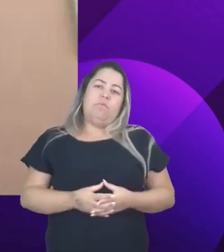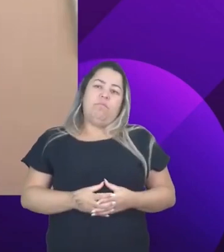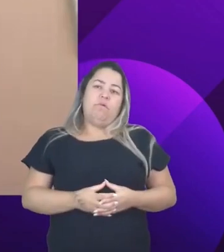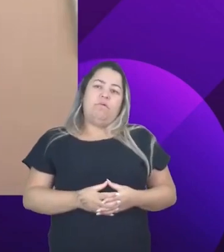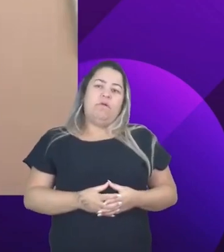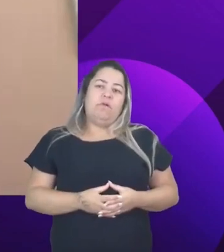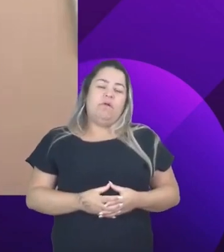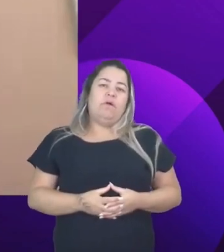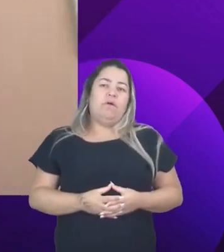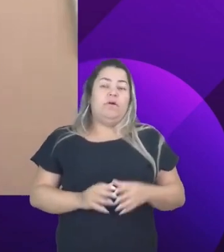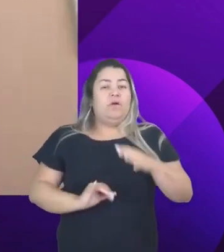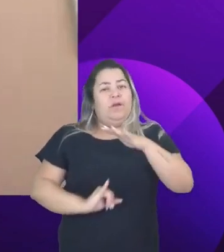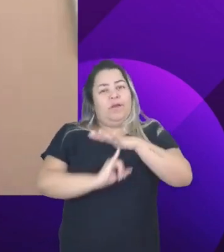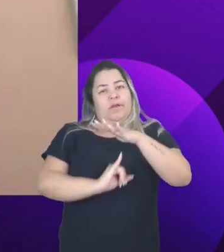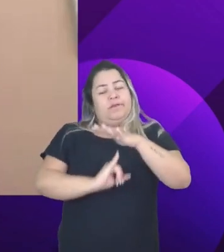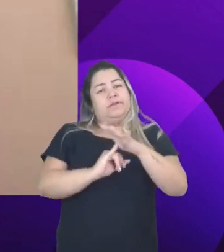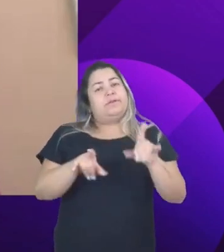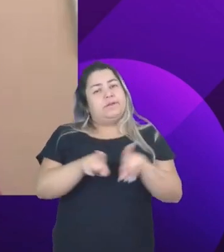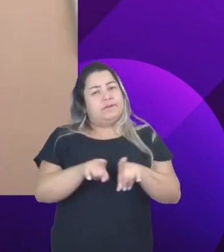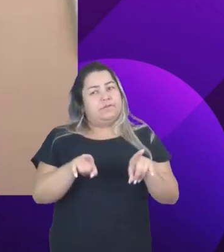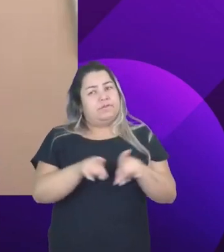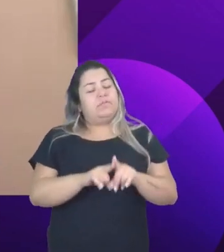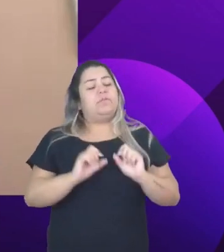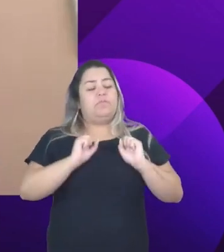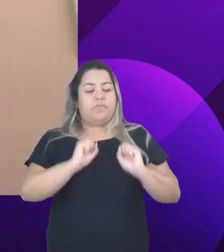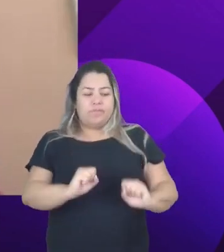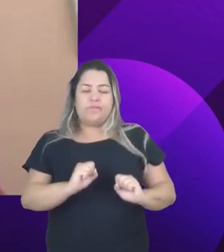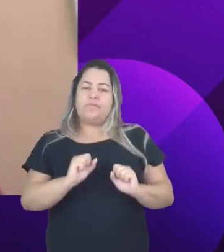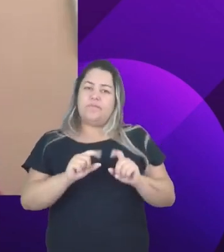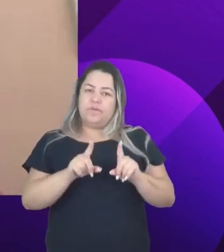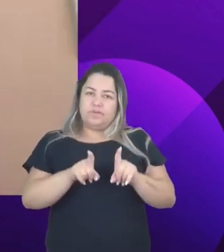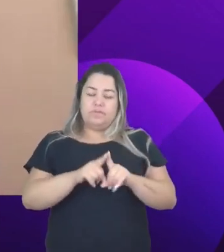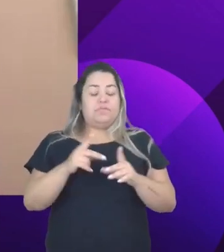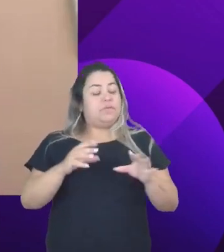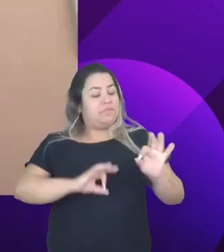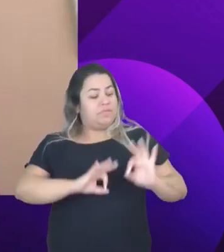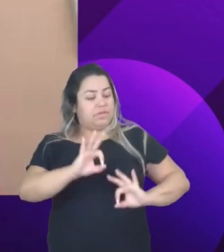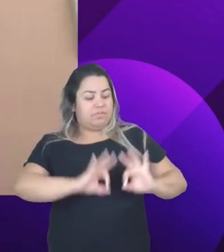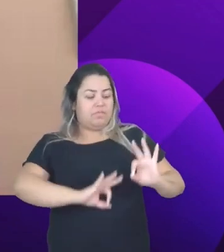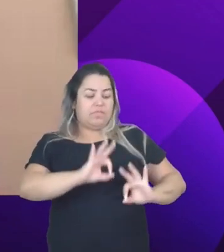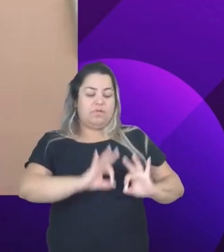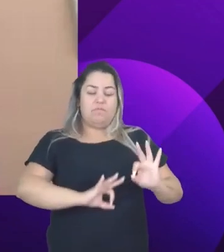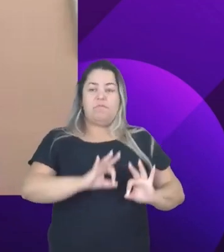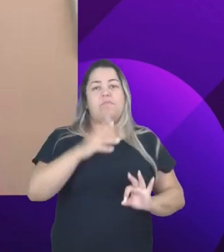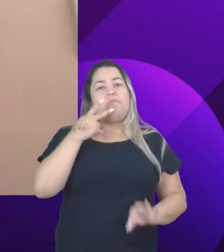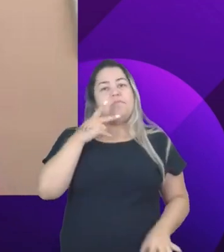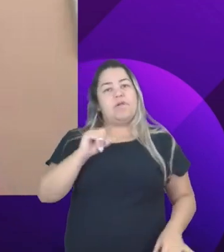que essas instituições também possam estar preparadas